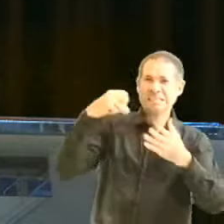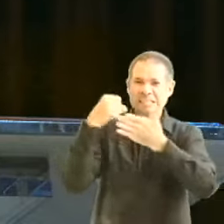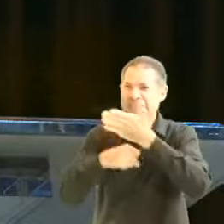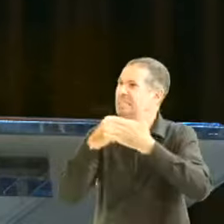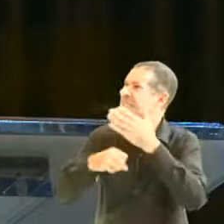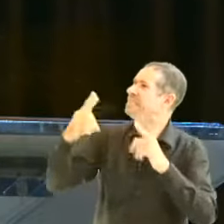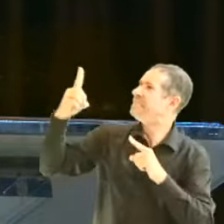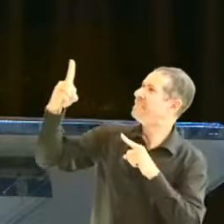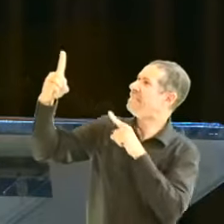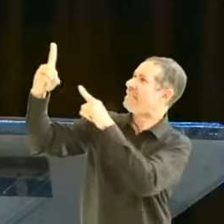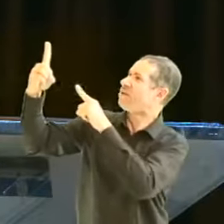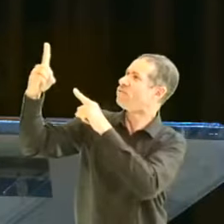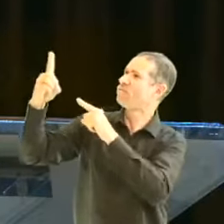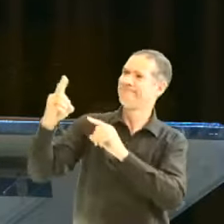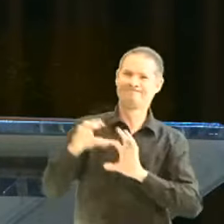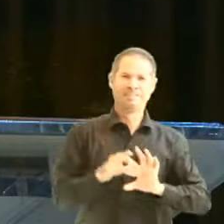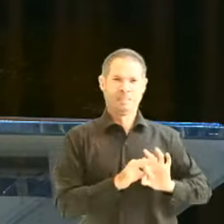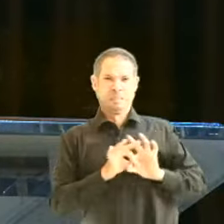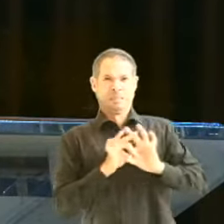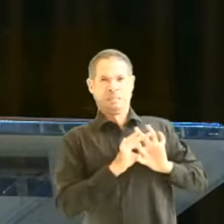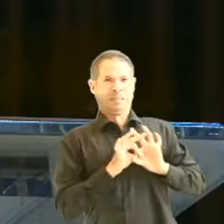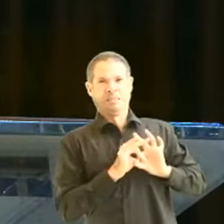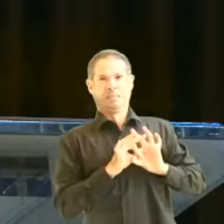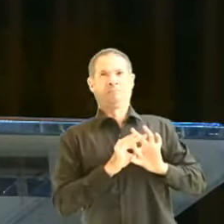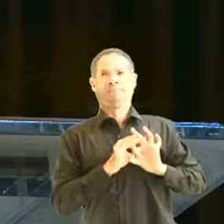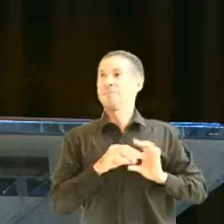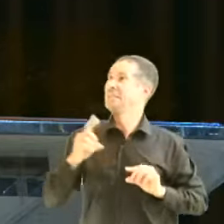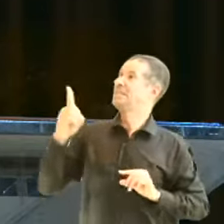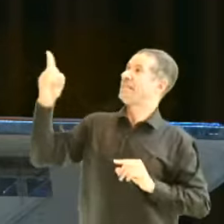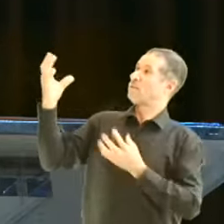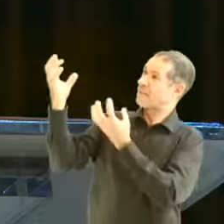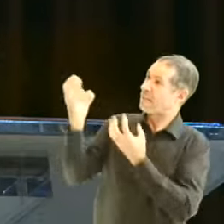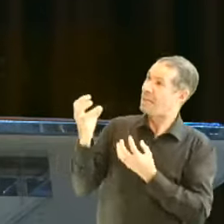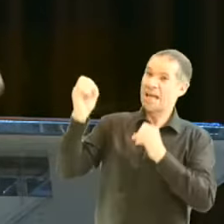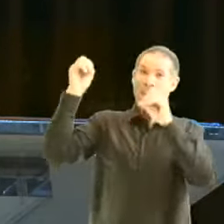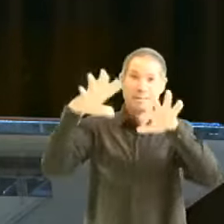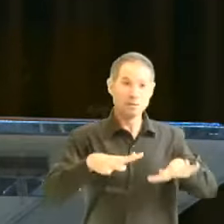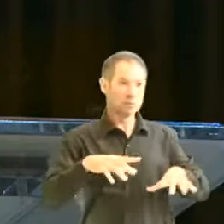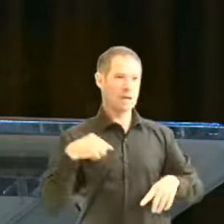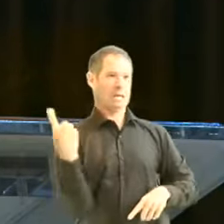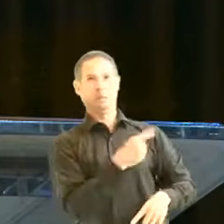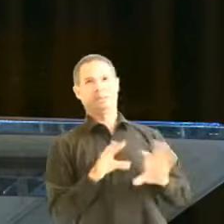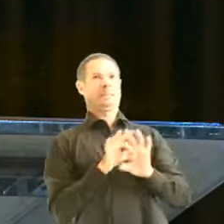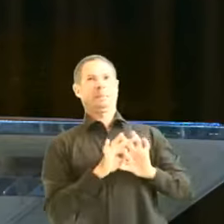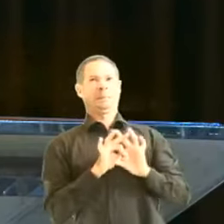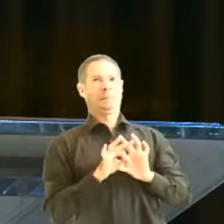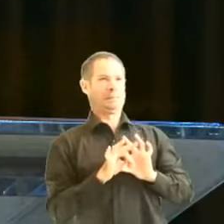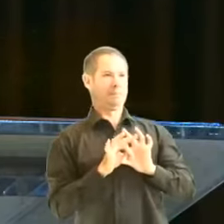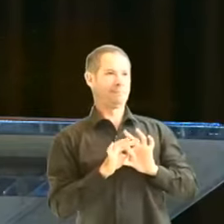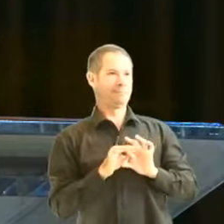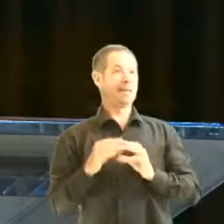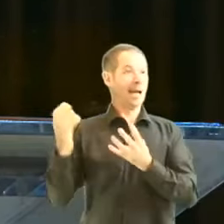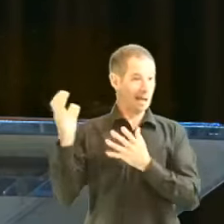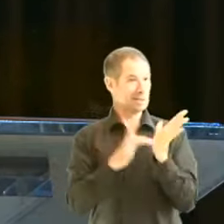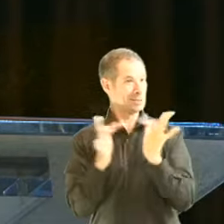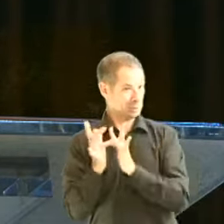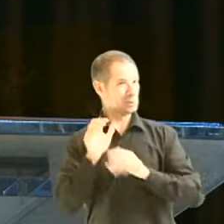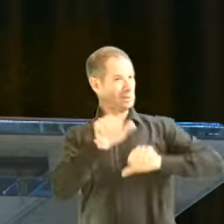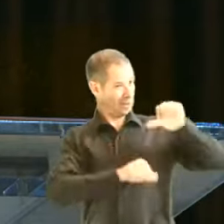Deus, e não permitindo Deus fazer a obra que Ele tem para fazer, Jesus mudar, transformar a nossa